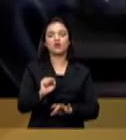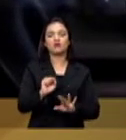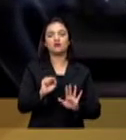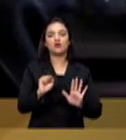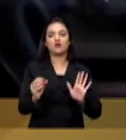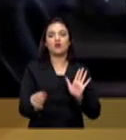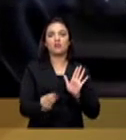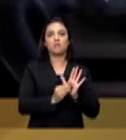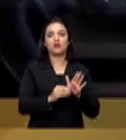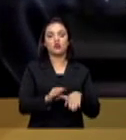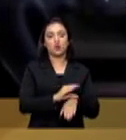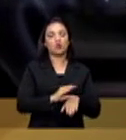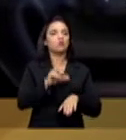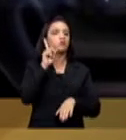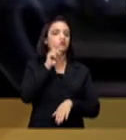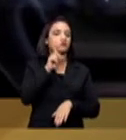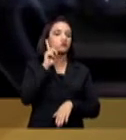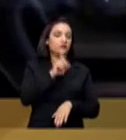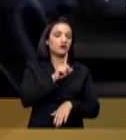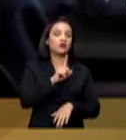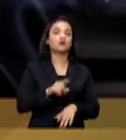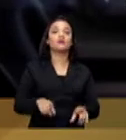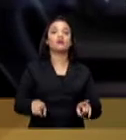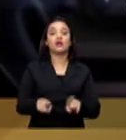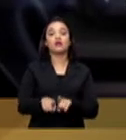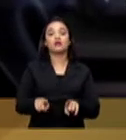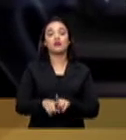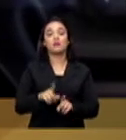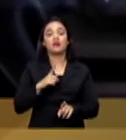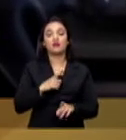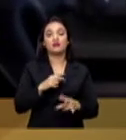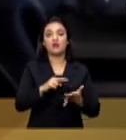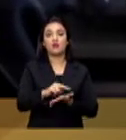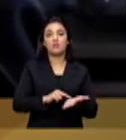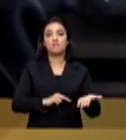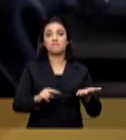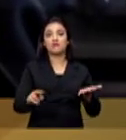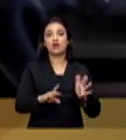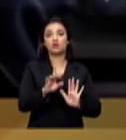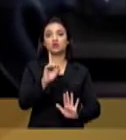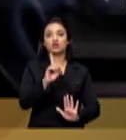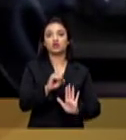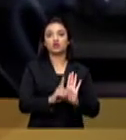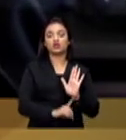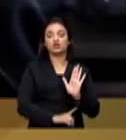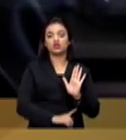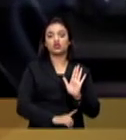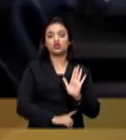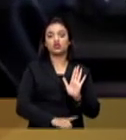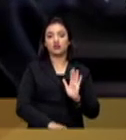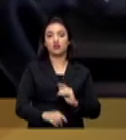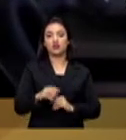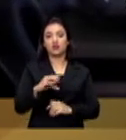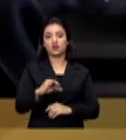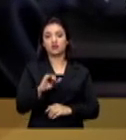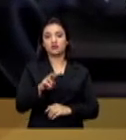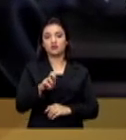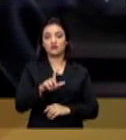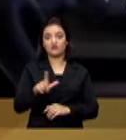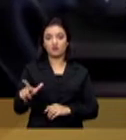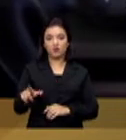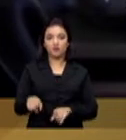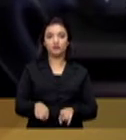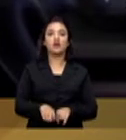Constituição americana e igualmente repetido no Pacto pelos Direitos Civis, na